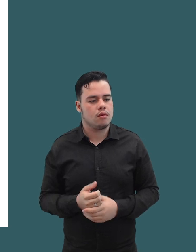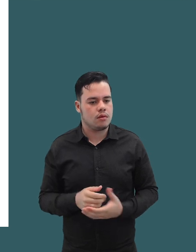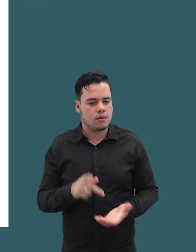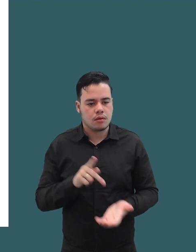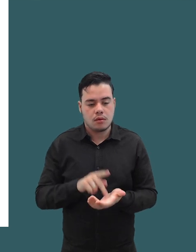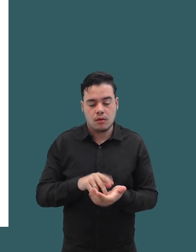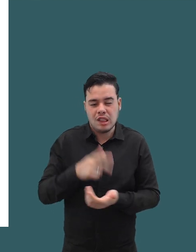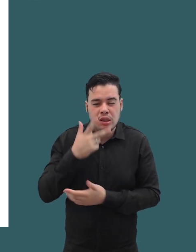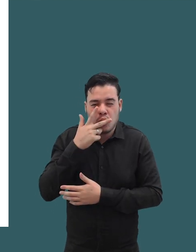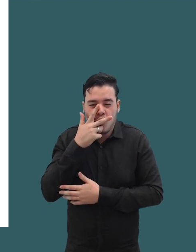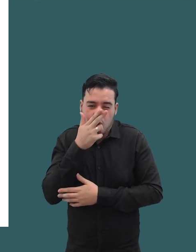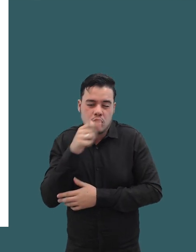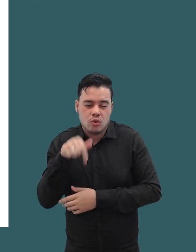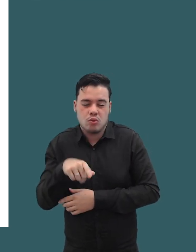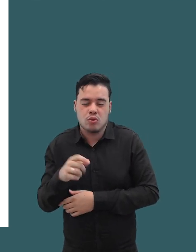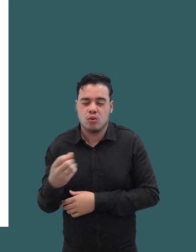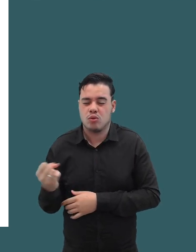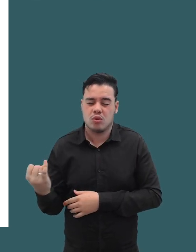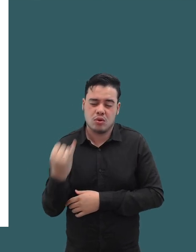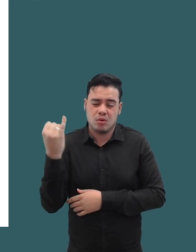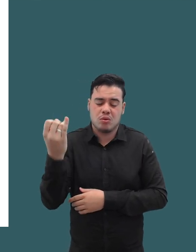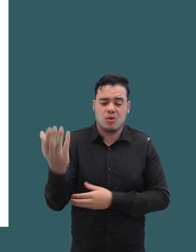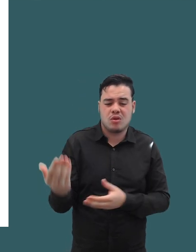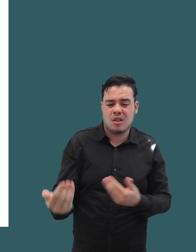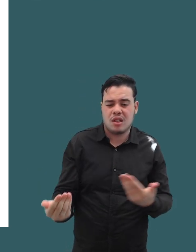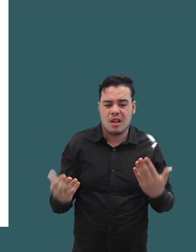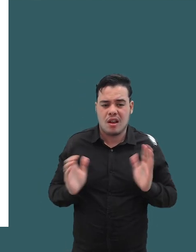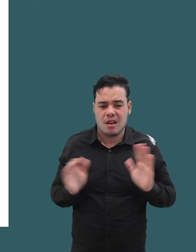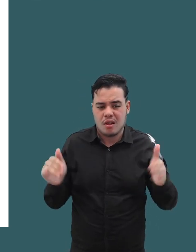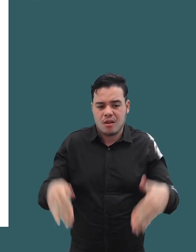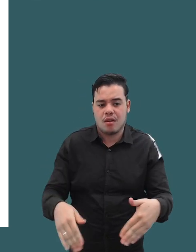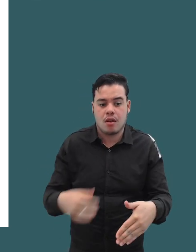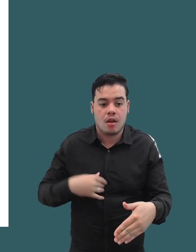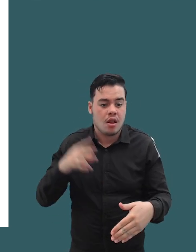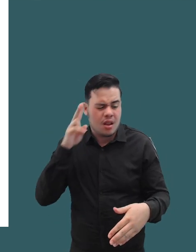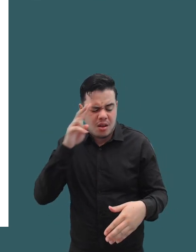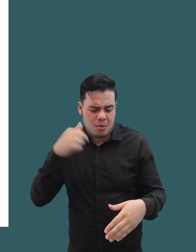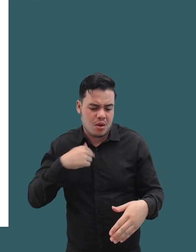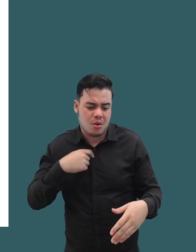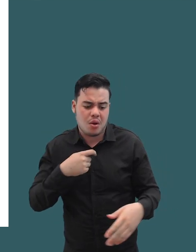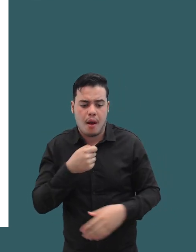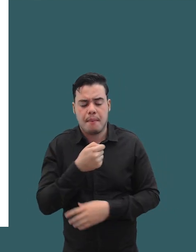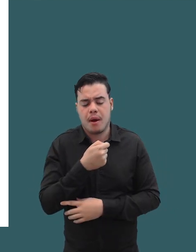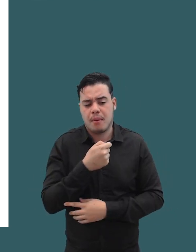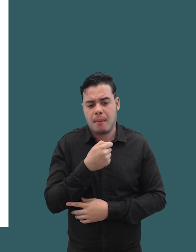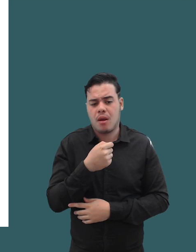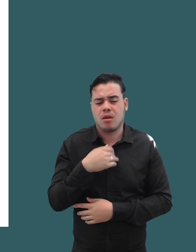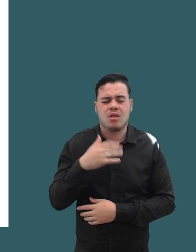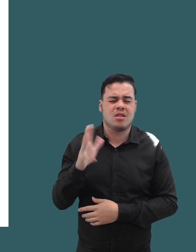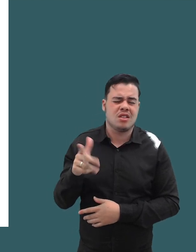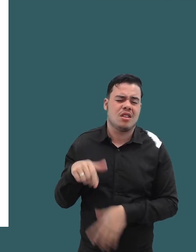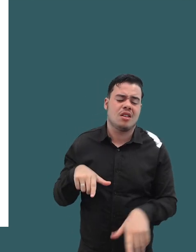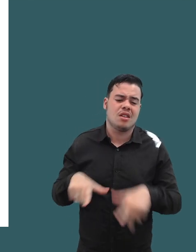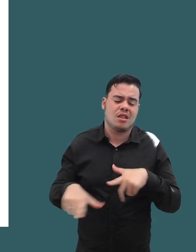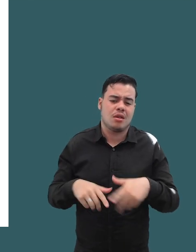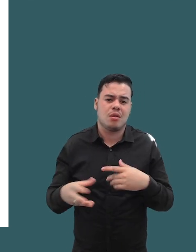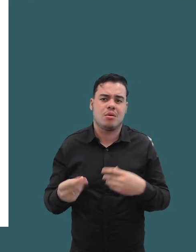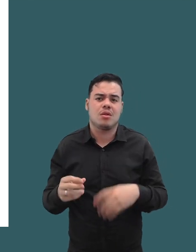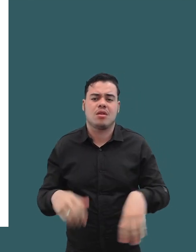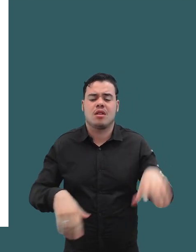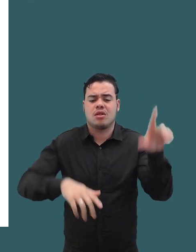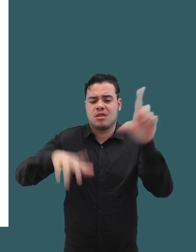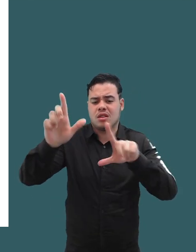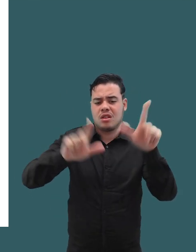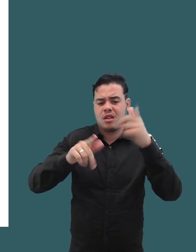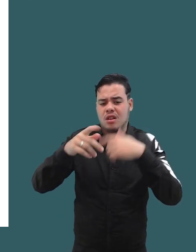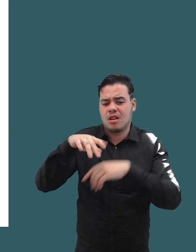acho que a grande questão que nos cabe, lembrando vocês que eu sou jornalista, trabalho muitos anos na mídia, né? Depois fui de assessoria de imprensa,